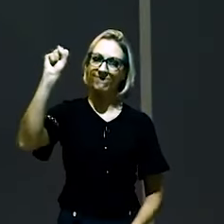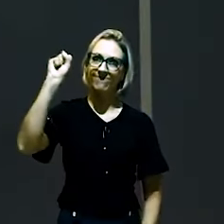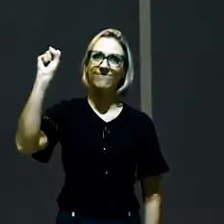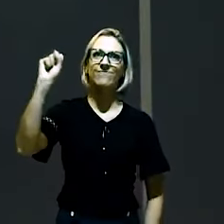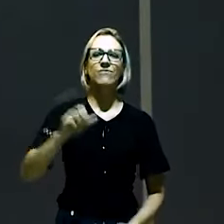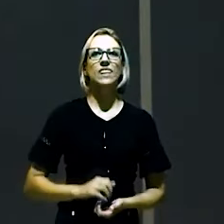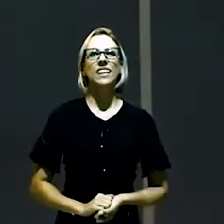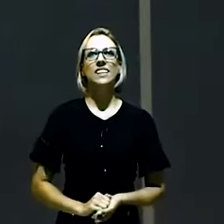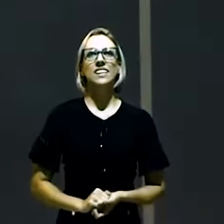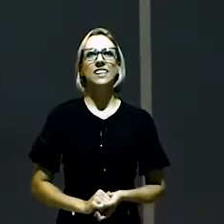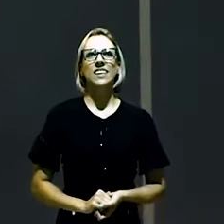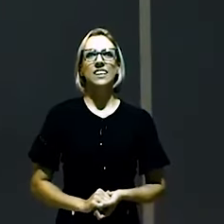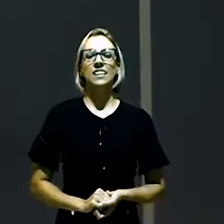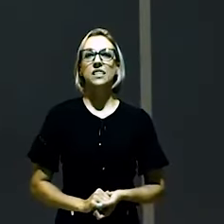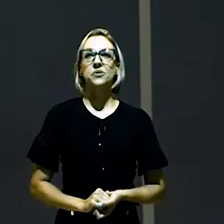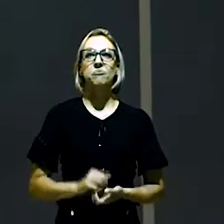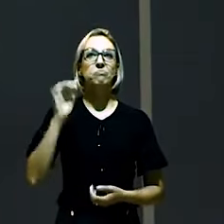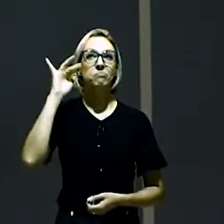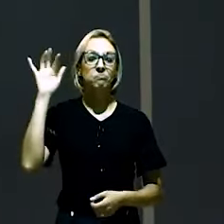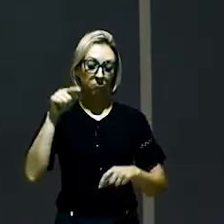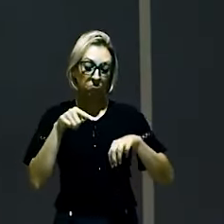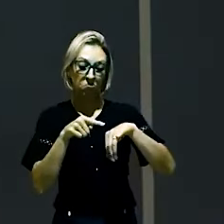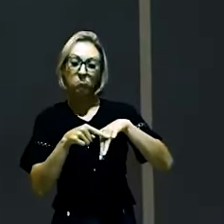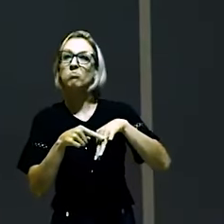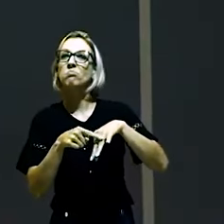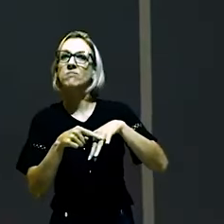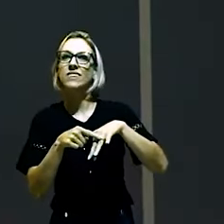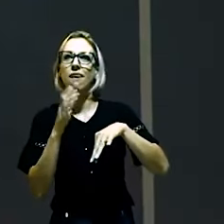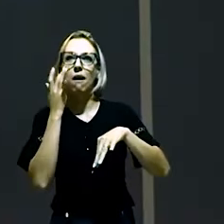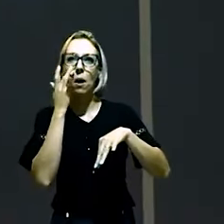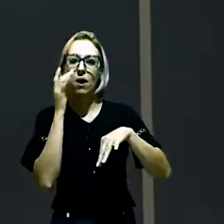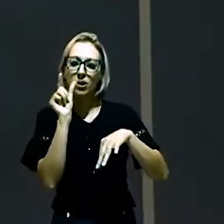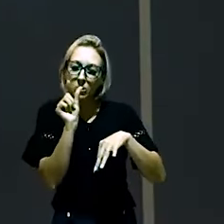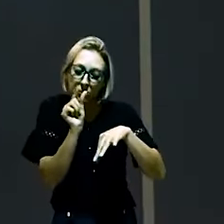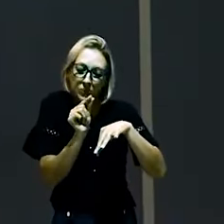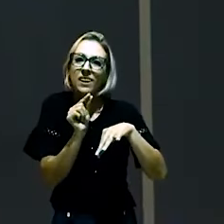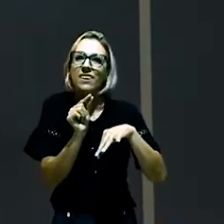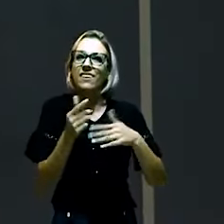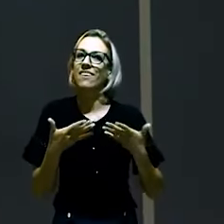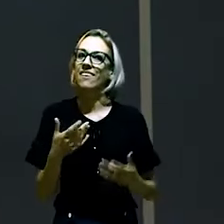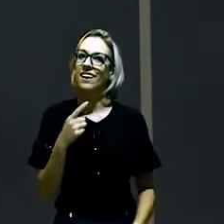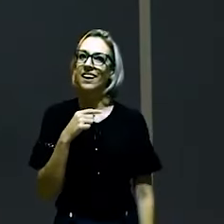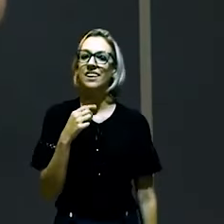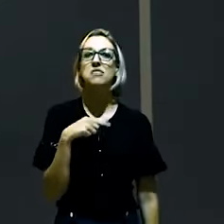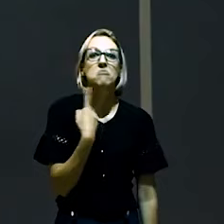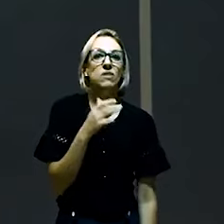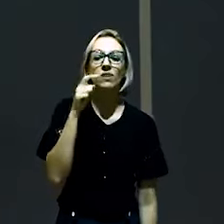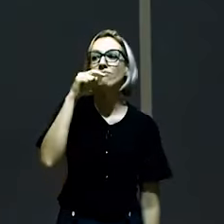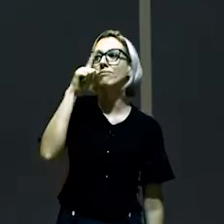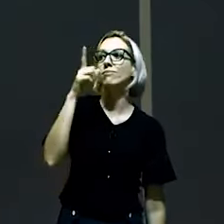tendo uma graminha de ouro que é a aliança, fininha, a gente já está se achando. Imagina com tudo aquilo de